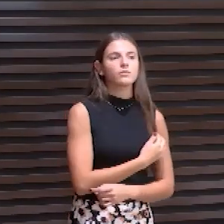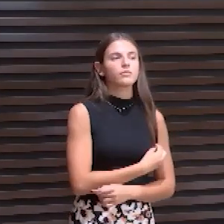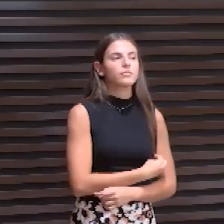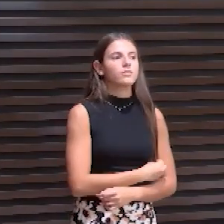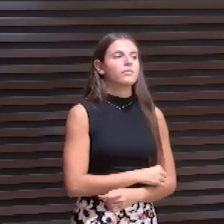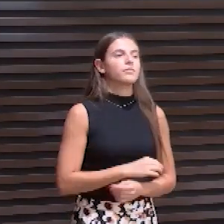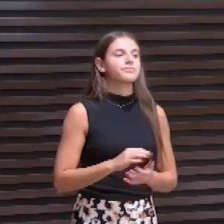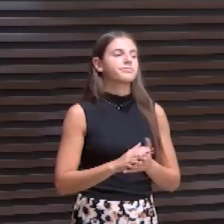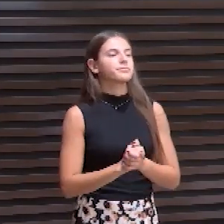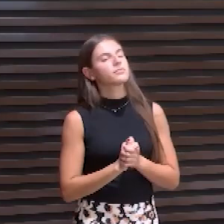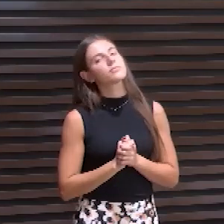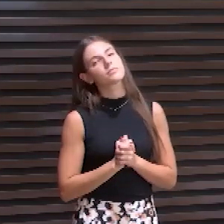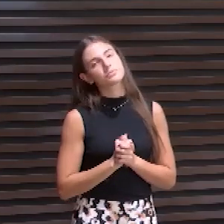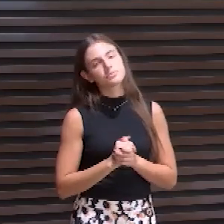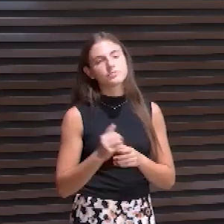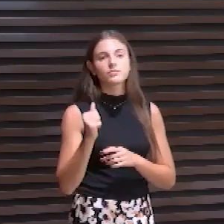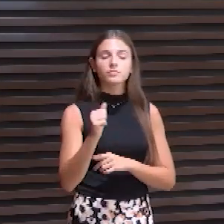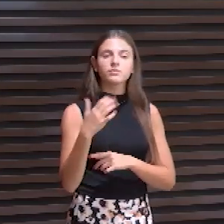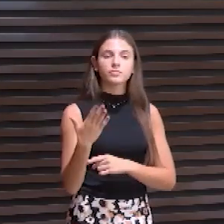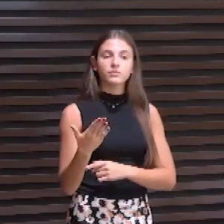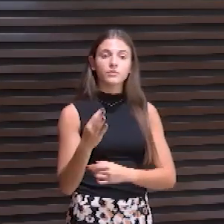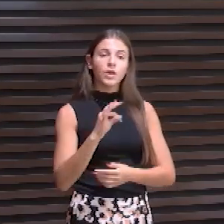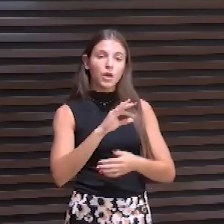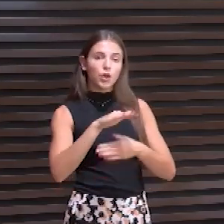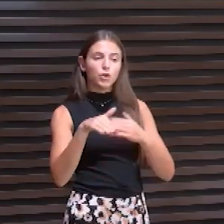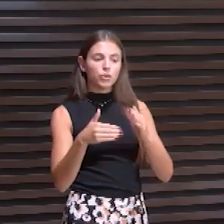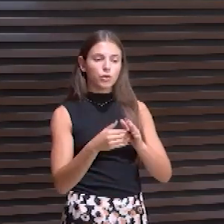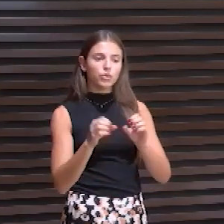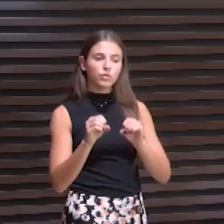toda essa lição que Jesus deu a esses ouvintes aqui,